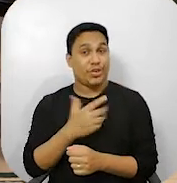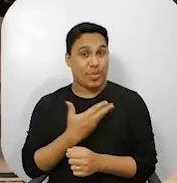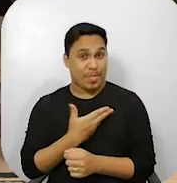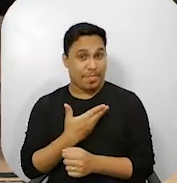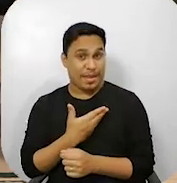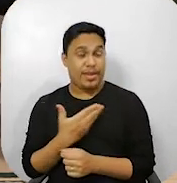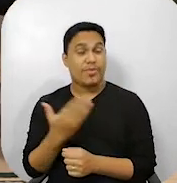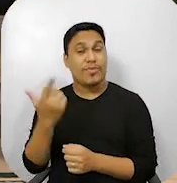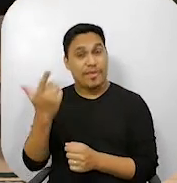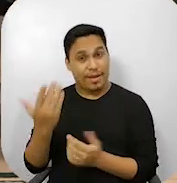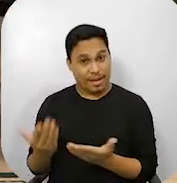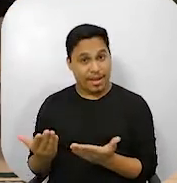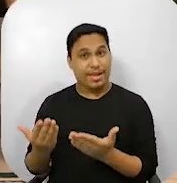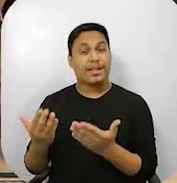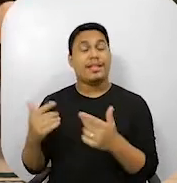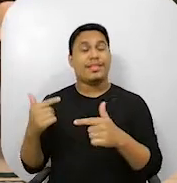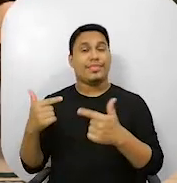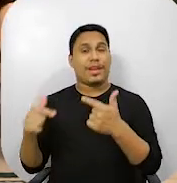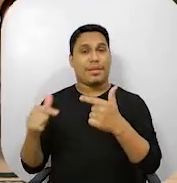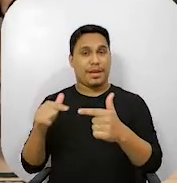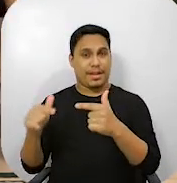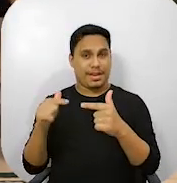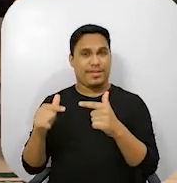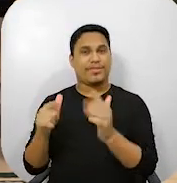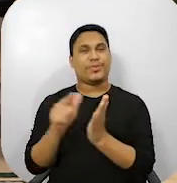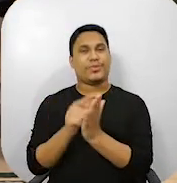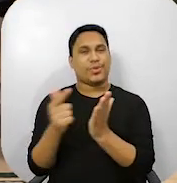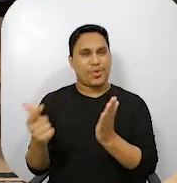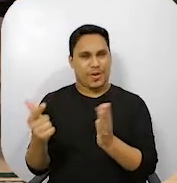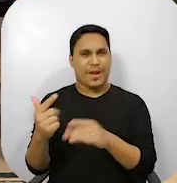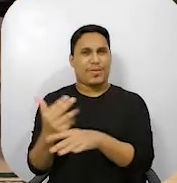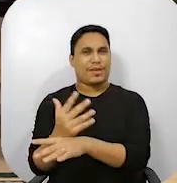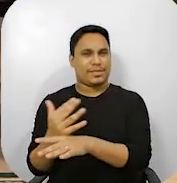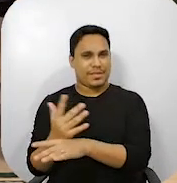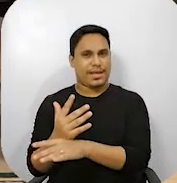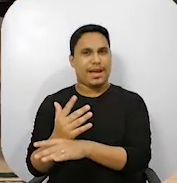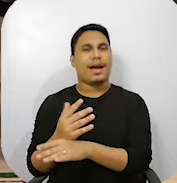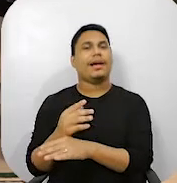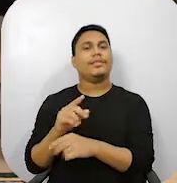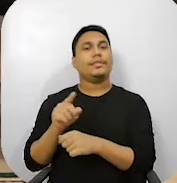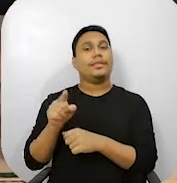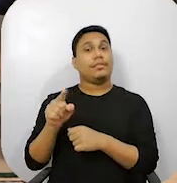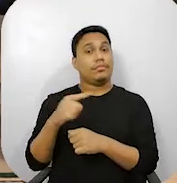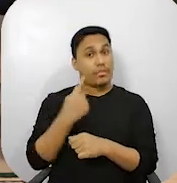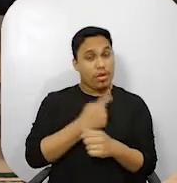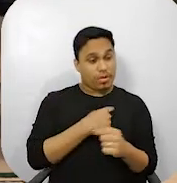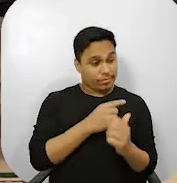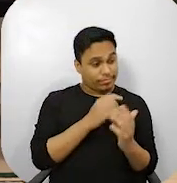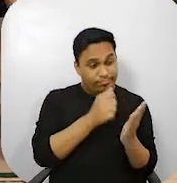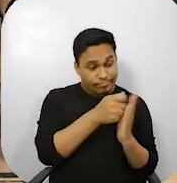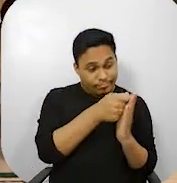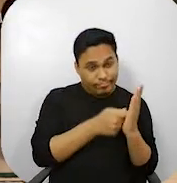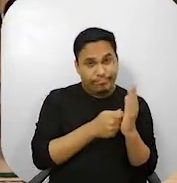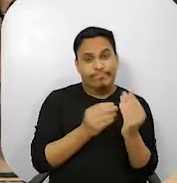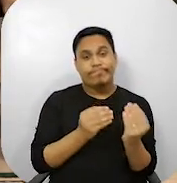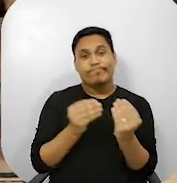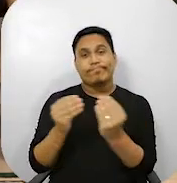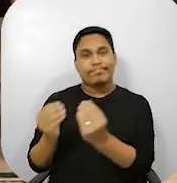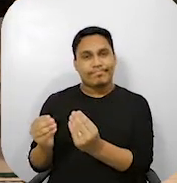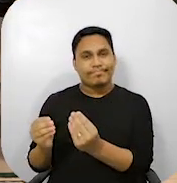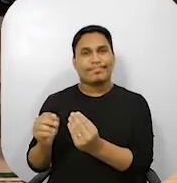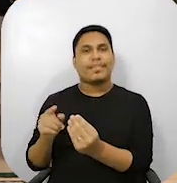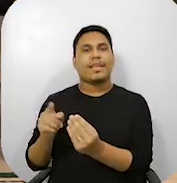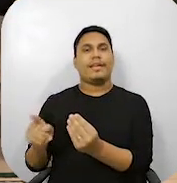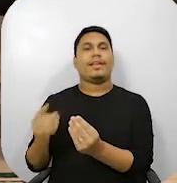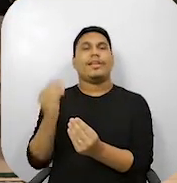imprensa mesmo né era no Jornal Local E tava para bom então ele fazia testando né ele ia